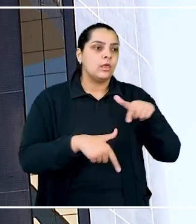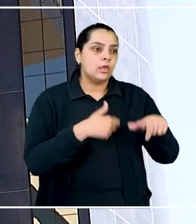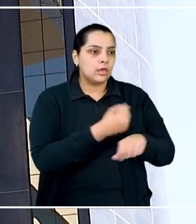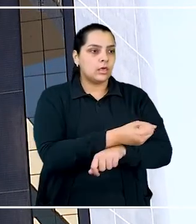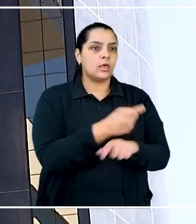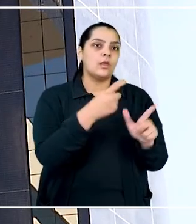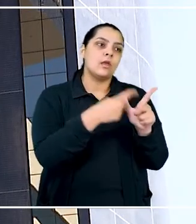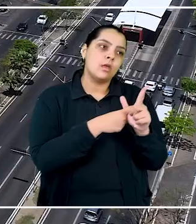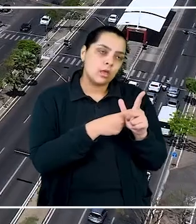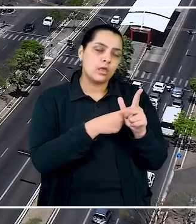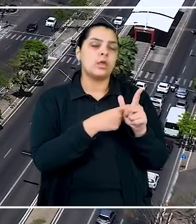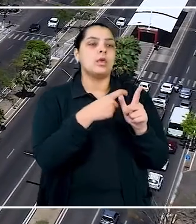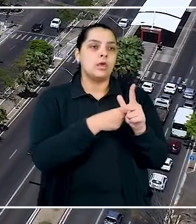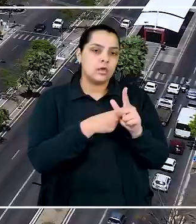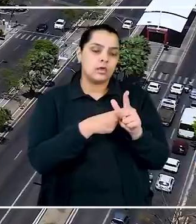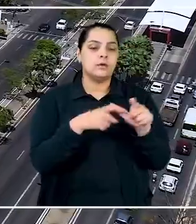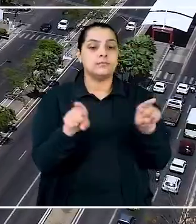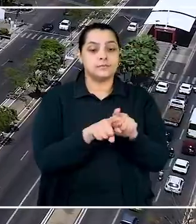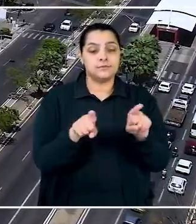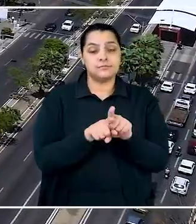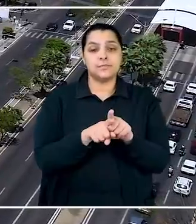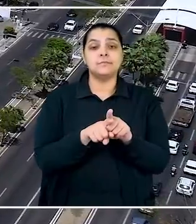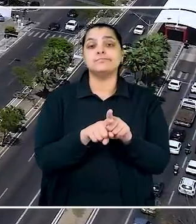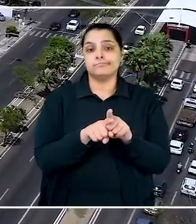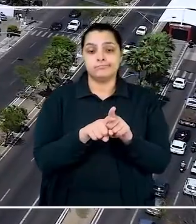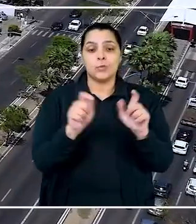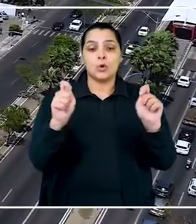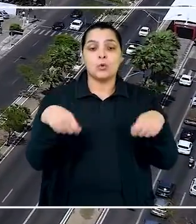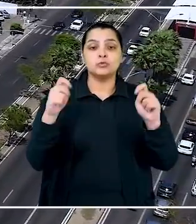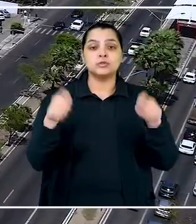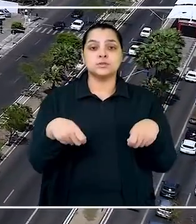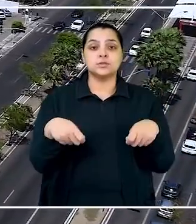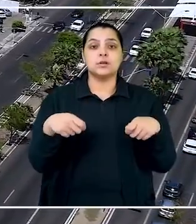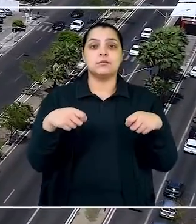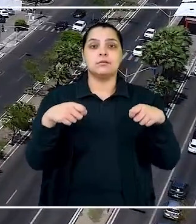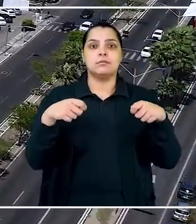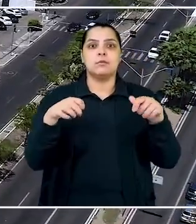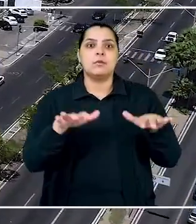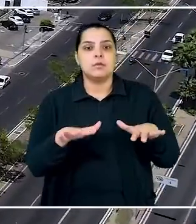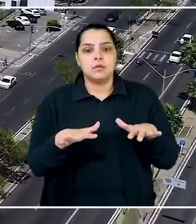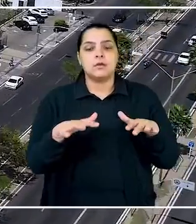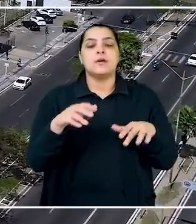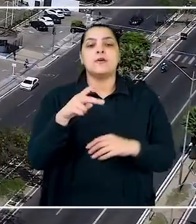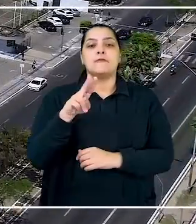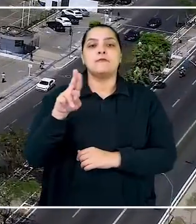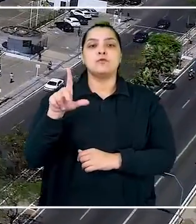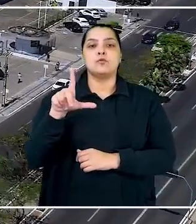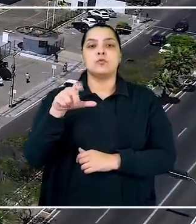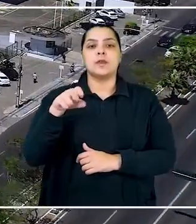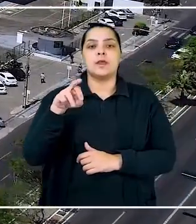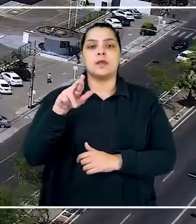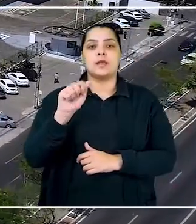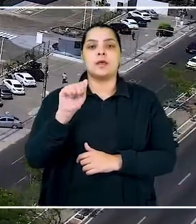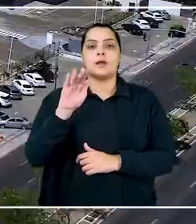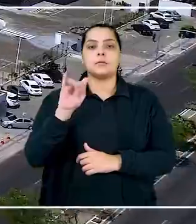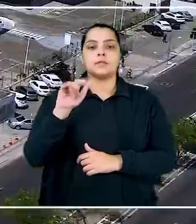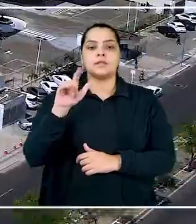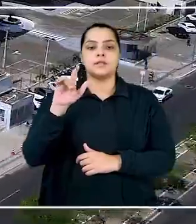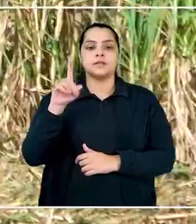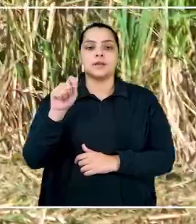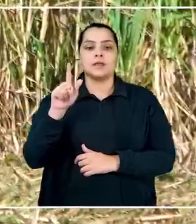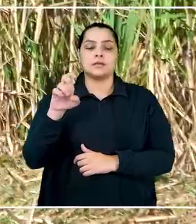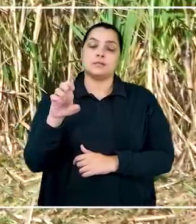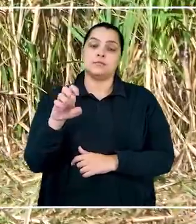servidão por dívida e submetidos a condições degradantes. Também foi destacada a vulnerabilidade do trabalhador no